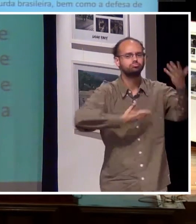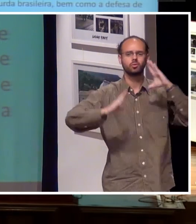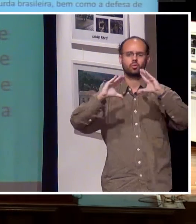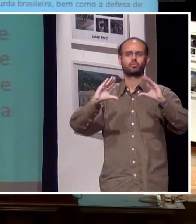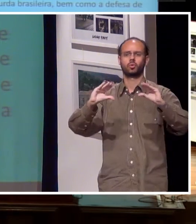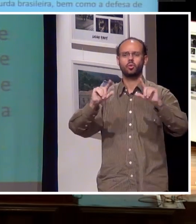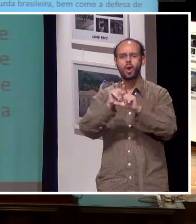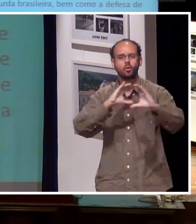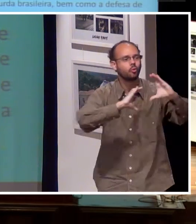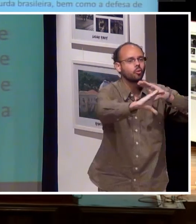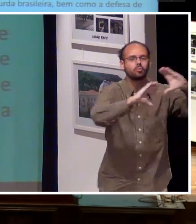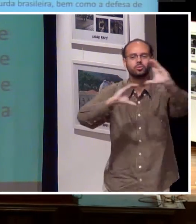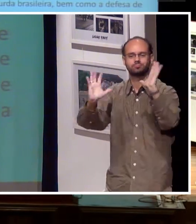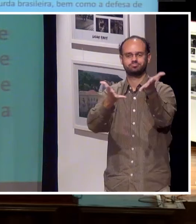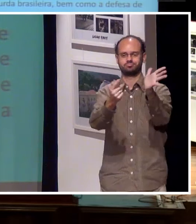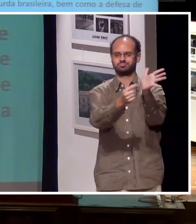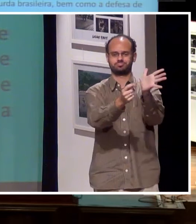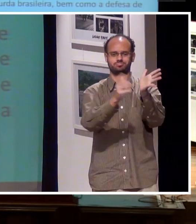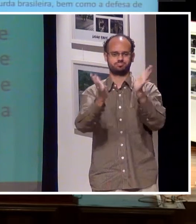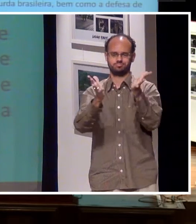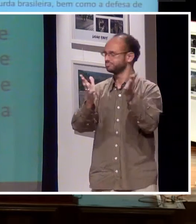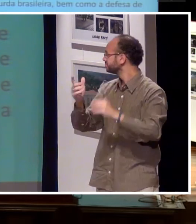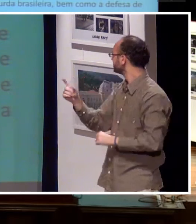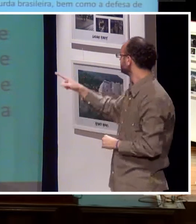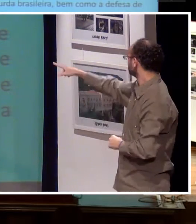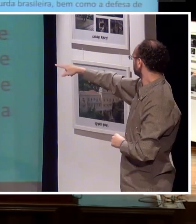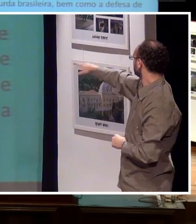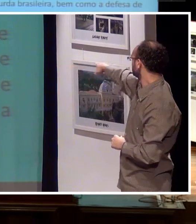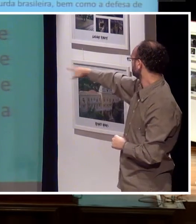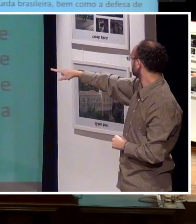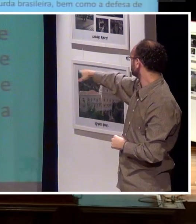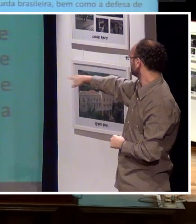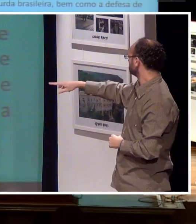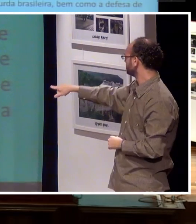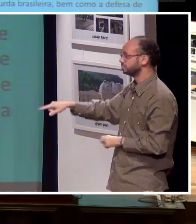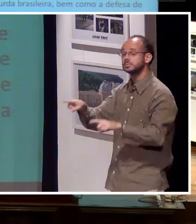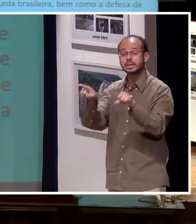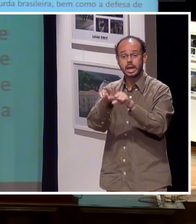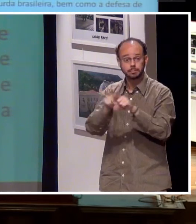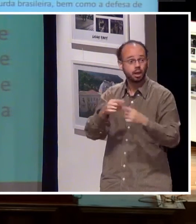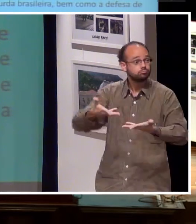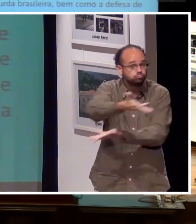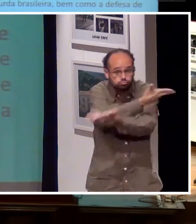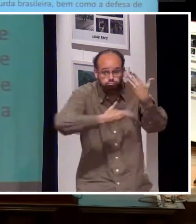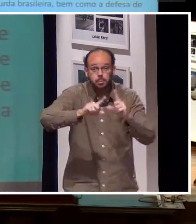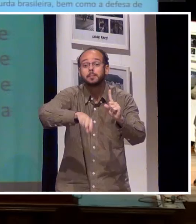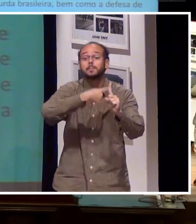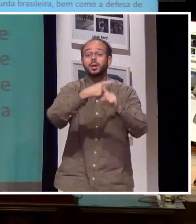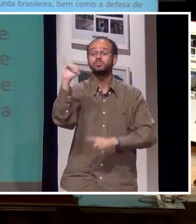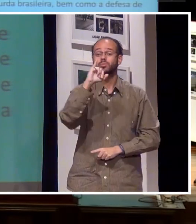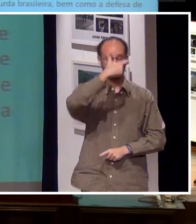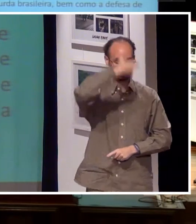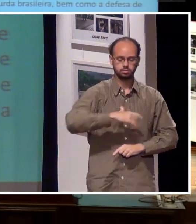haja tanta barreira, tanto impedimento. O conforto linguístico, através da comunicação, e